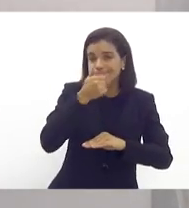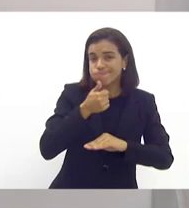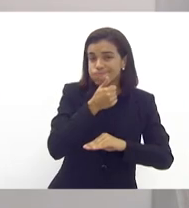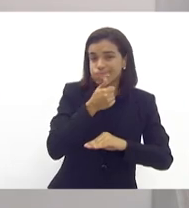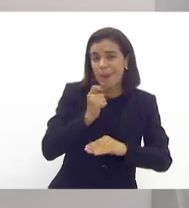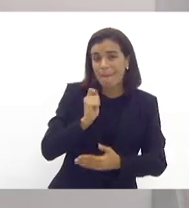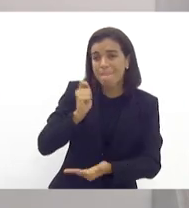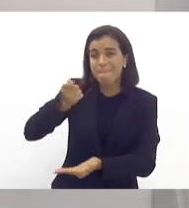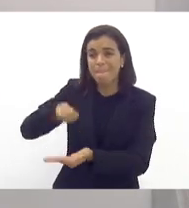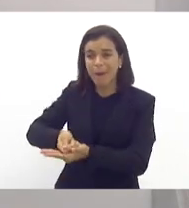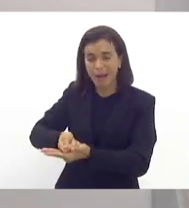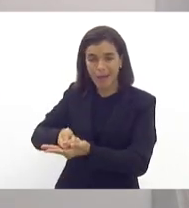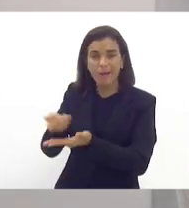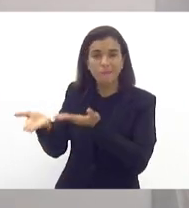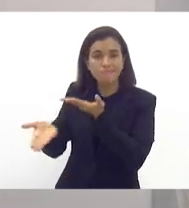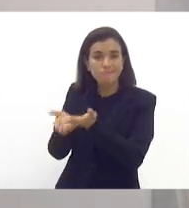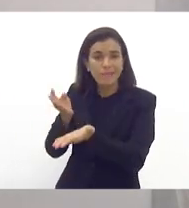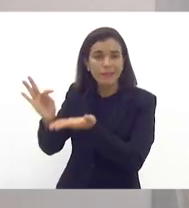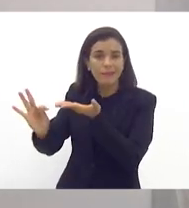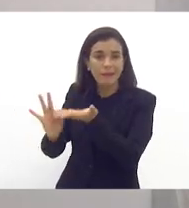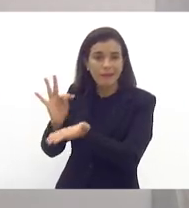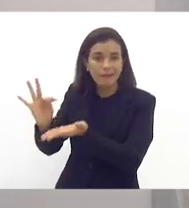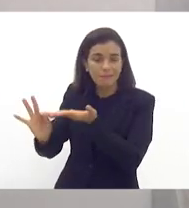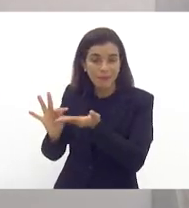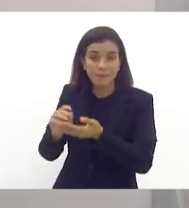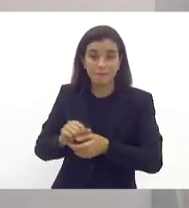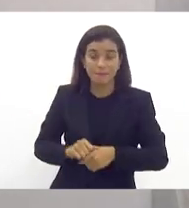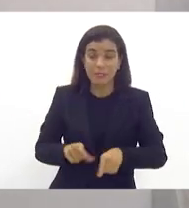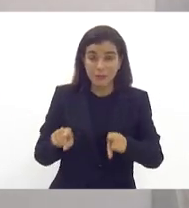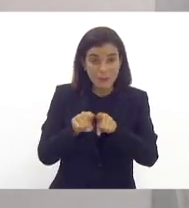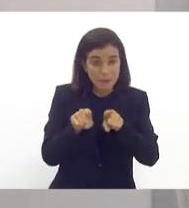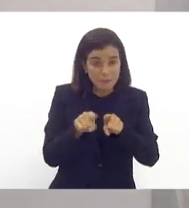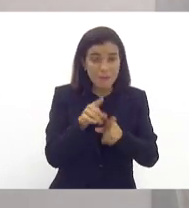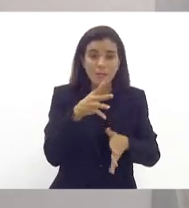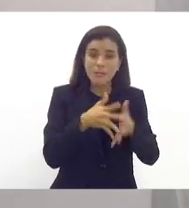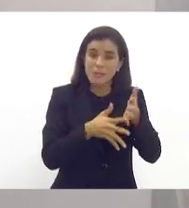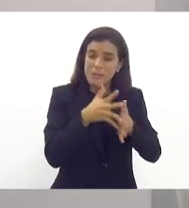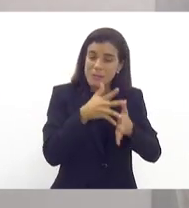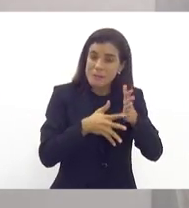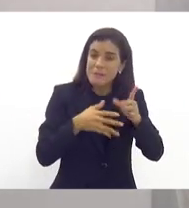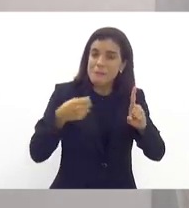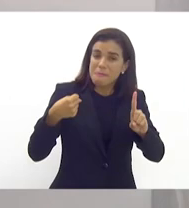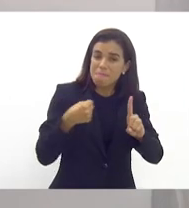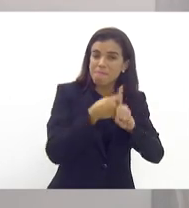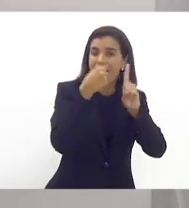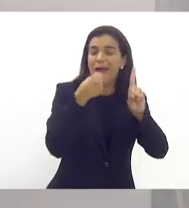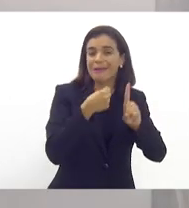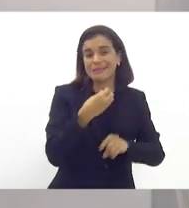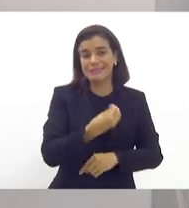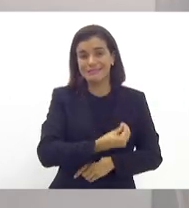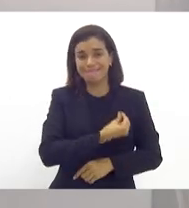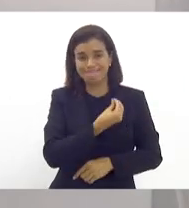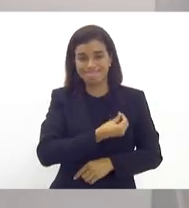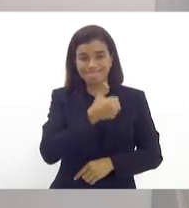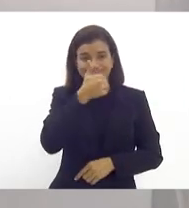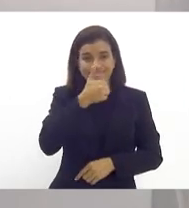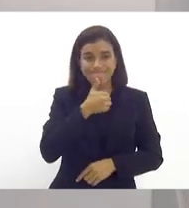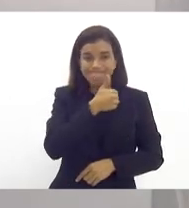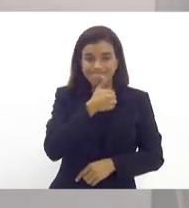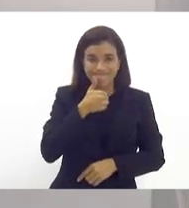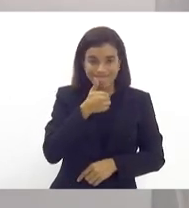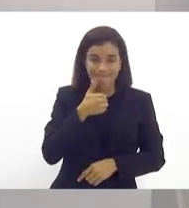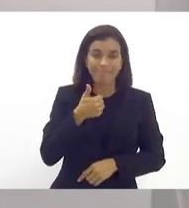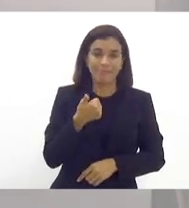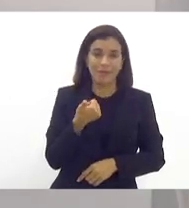jovem essas crianças isso vai impactar na na na na sobrevivência dessas famílias quer dizer